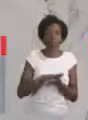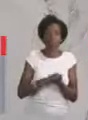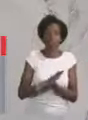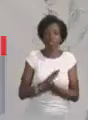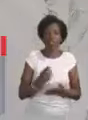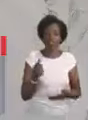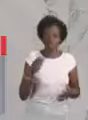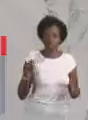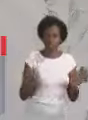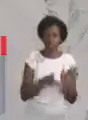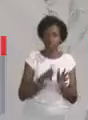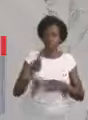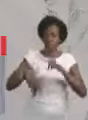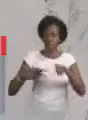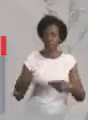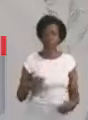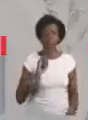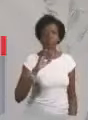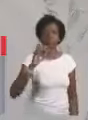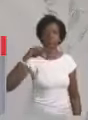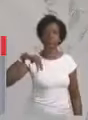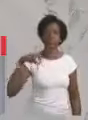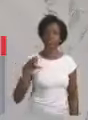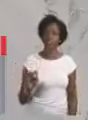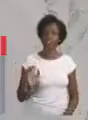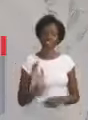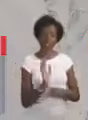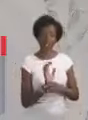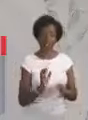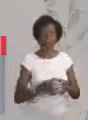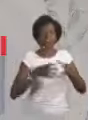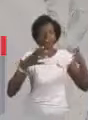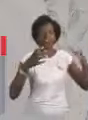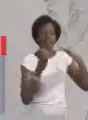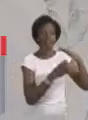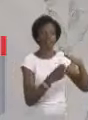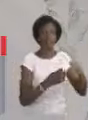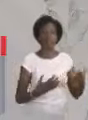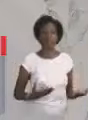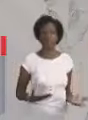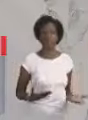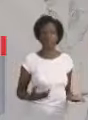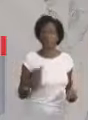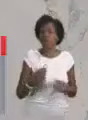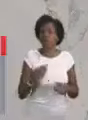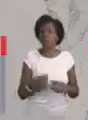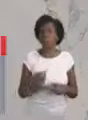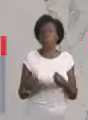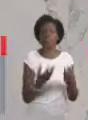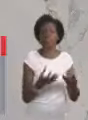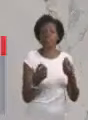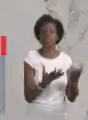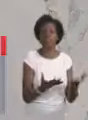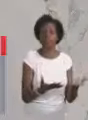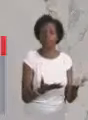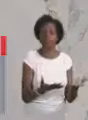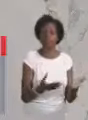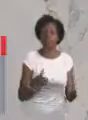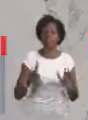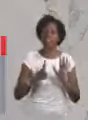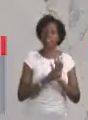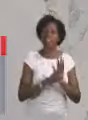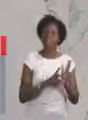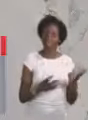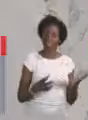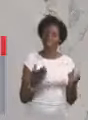ICMS né que beneficia as grandes empresas Aí sim dois porque né que essas empresas são financiados República